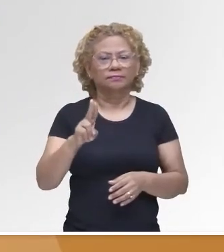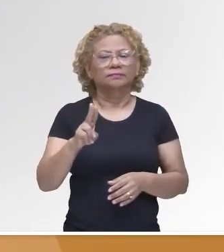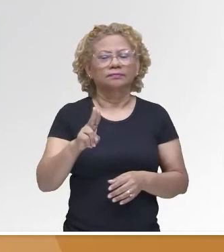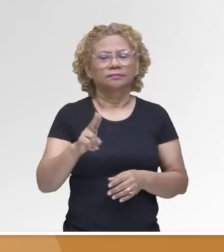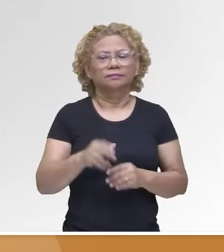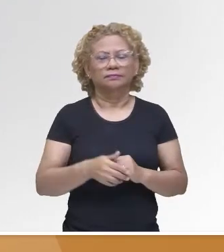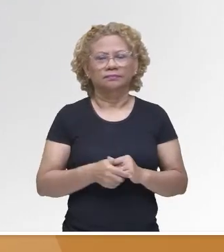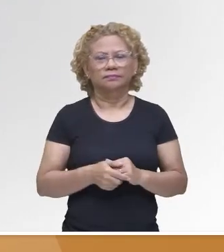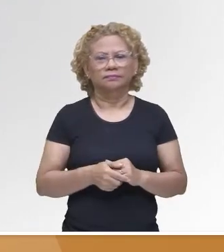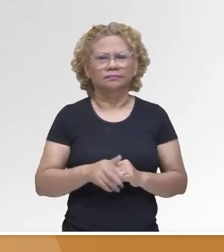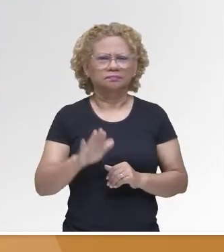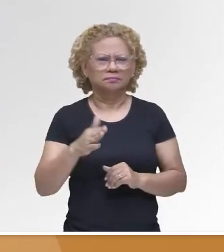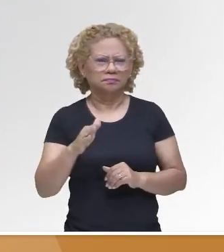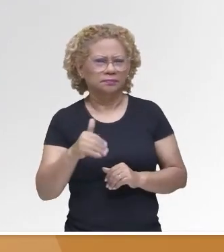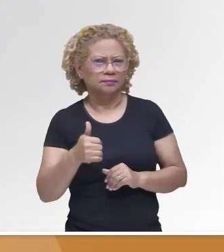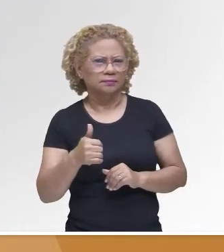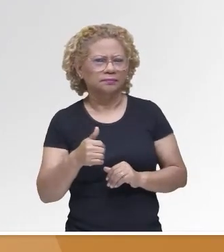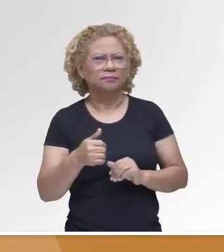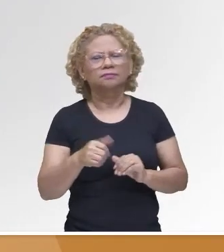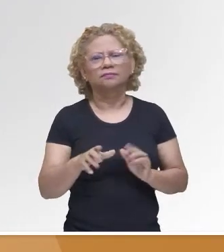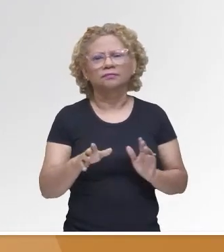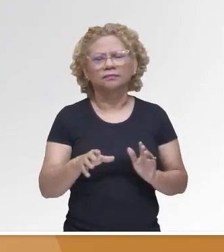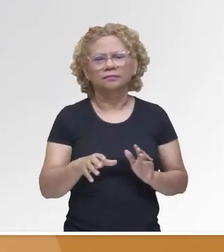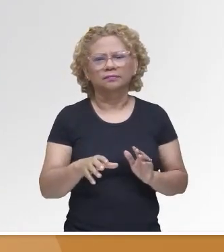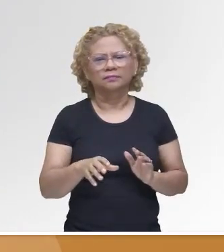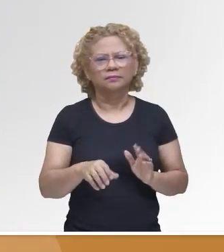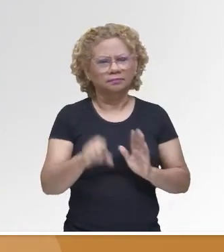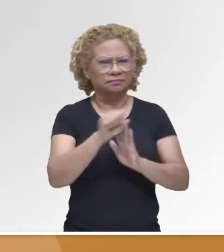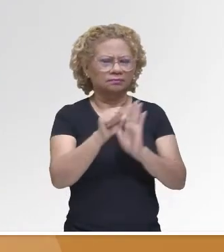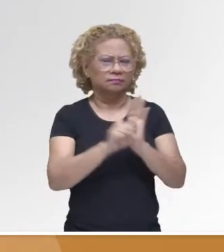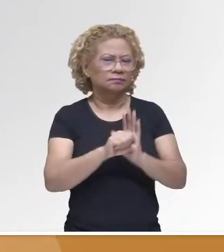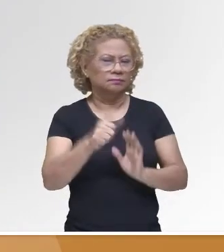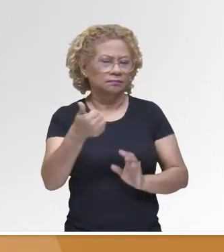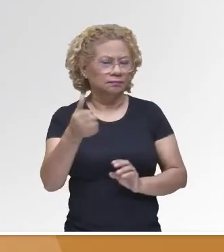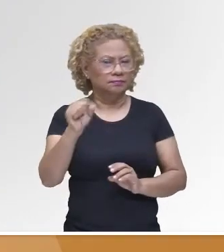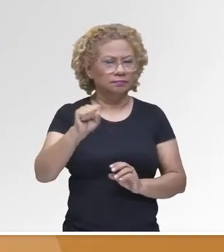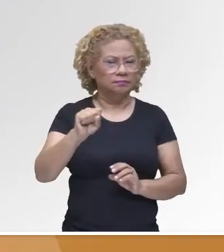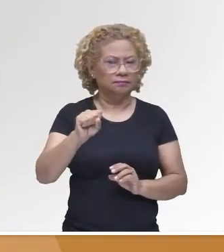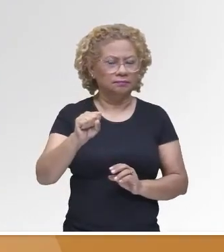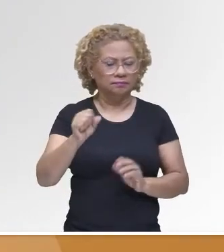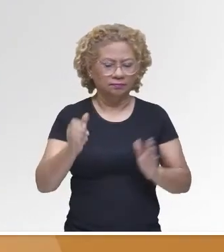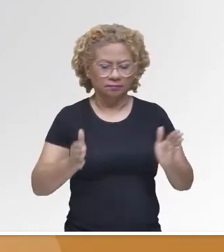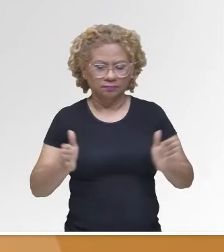na década, né, no século XVIII, XIX,